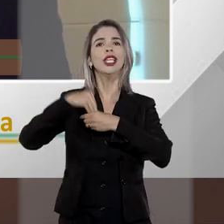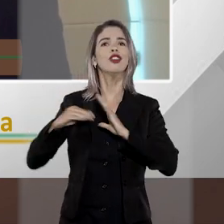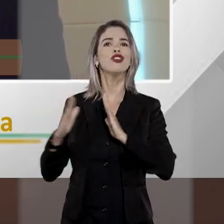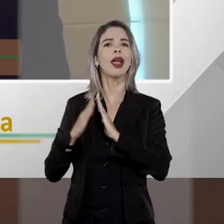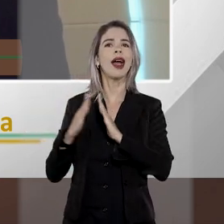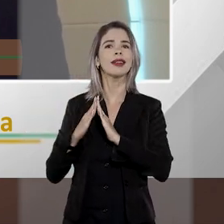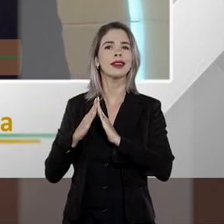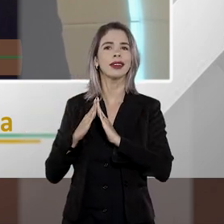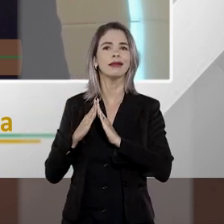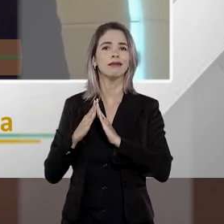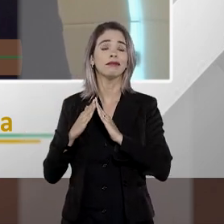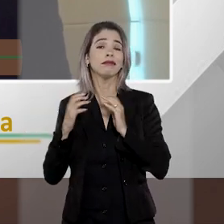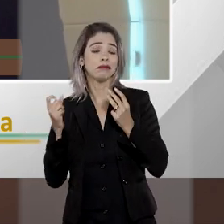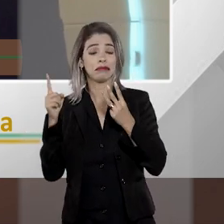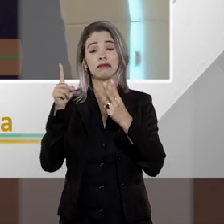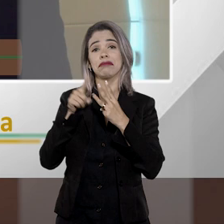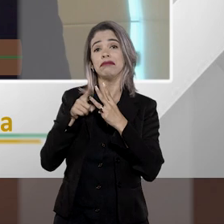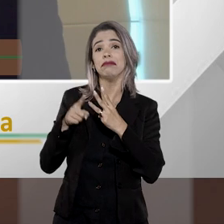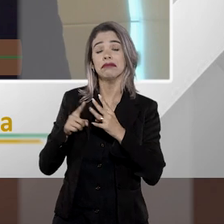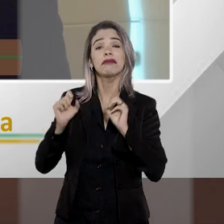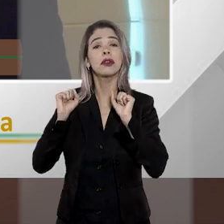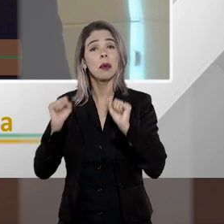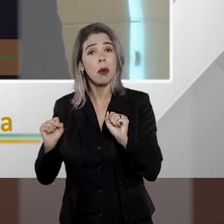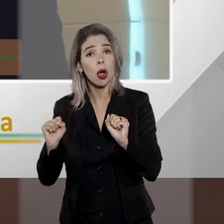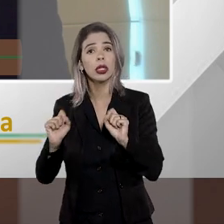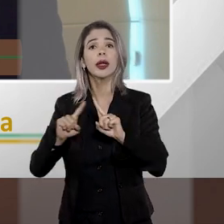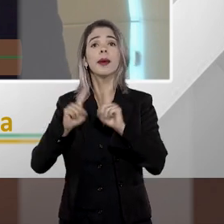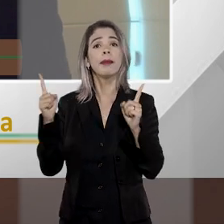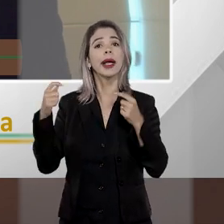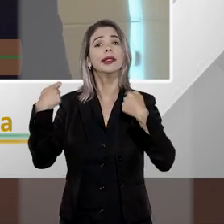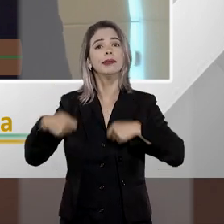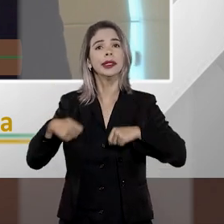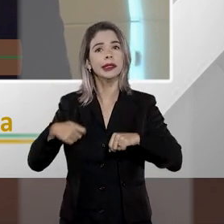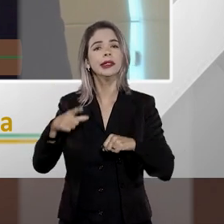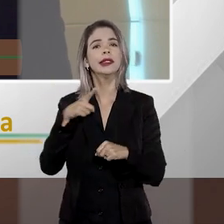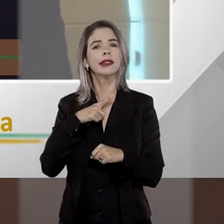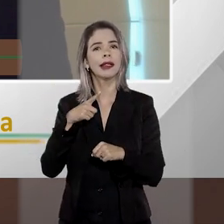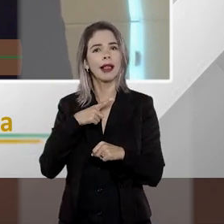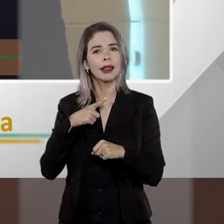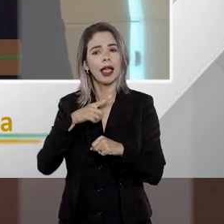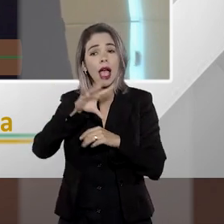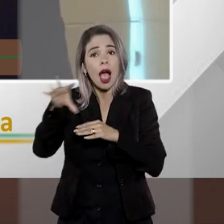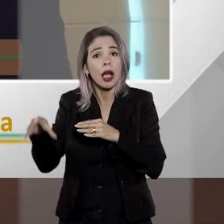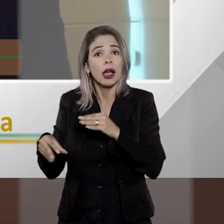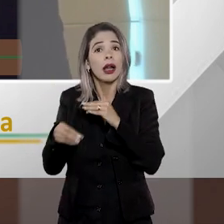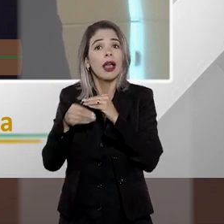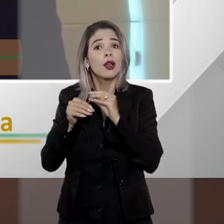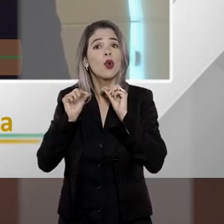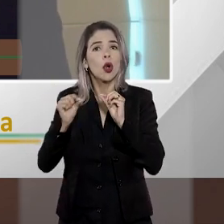domiciliar, em ambas as hipóteses, com a questão do com o